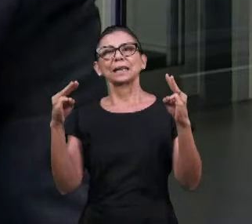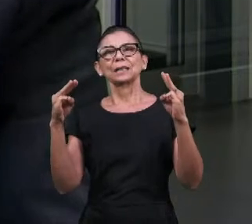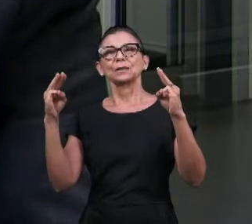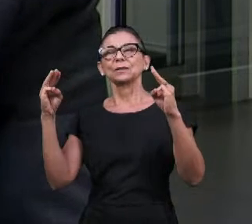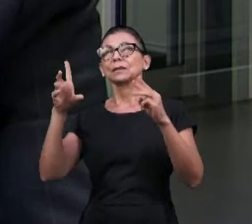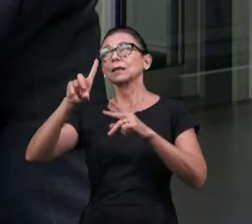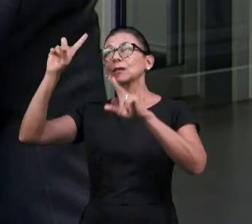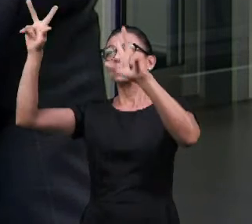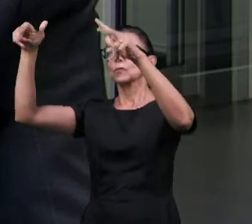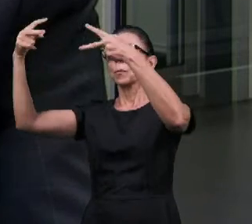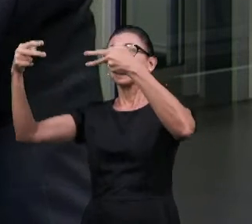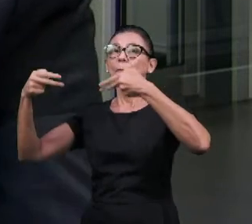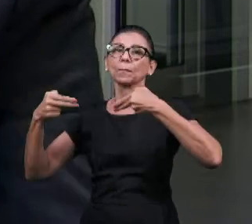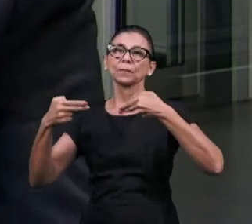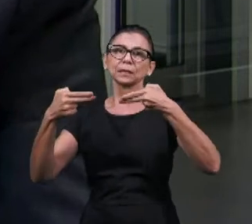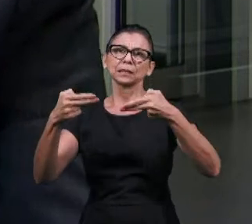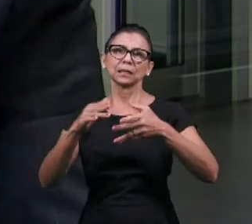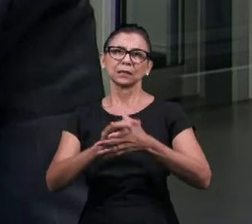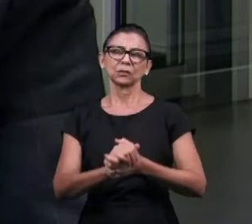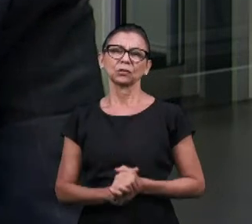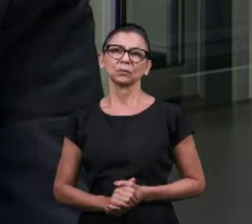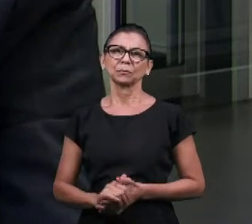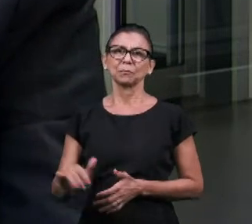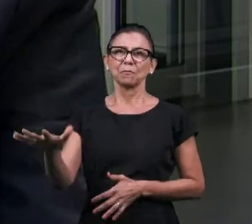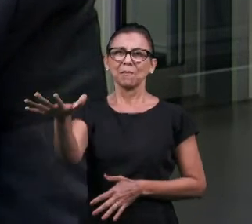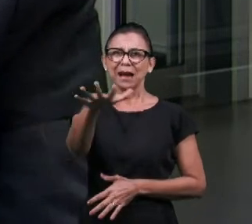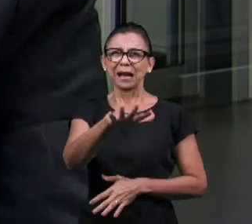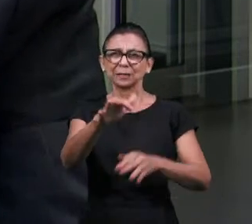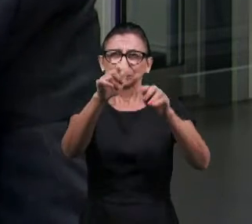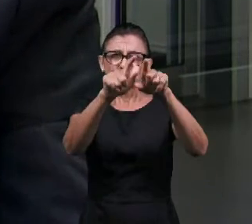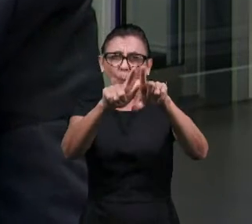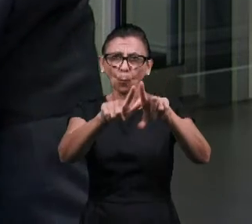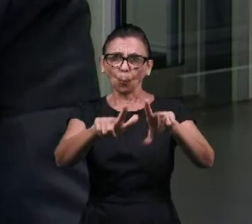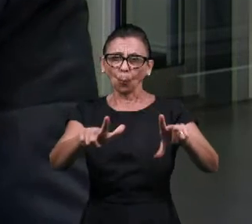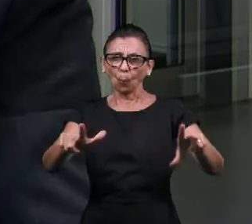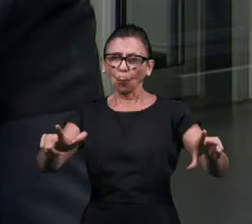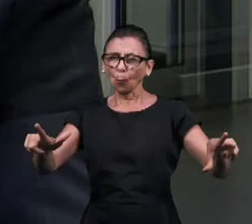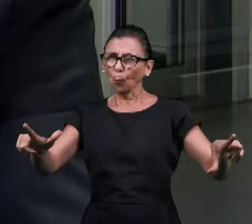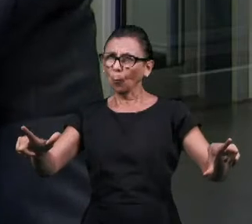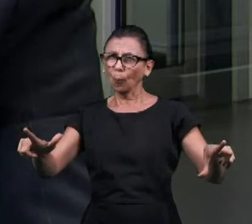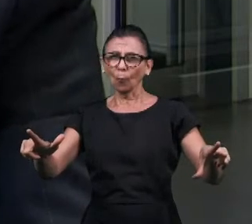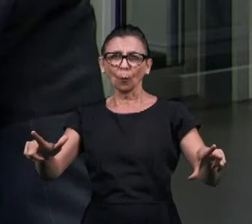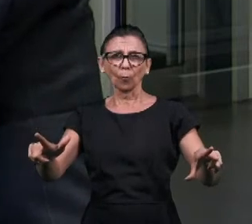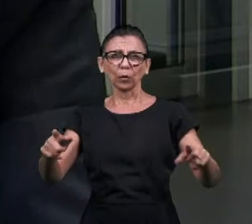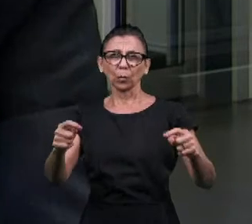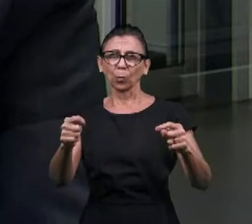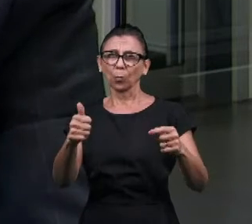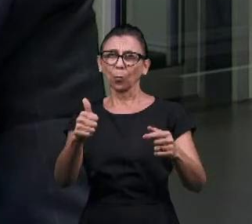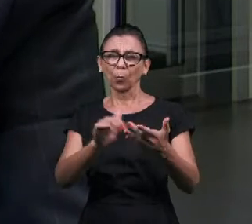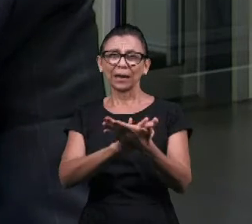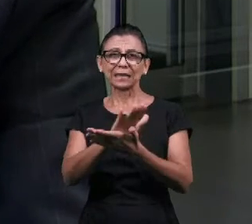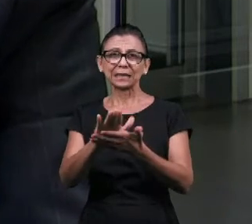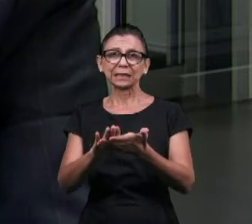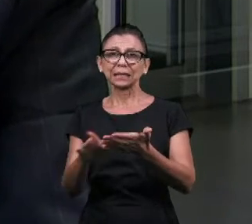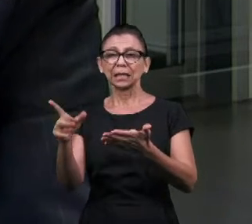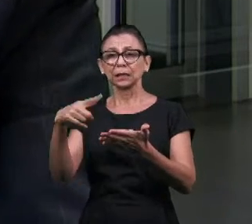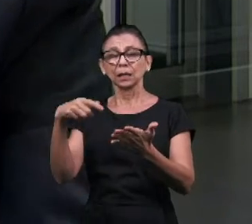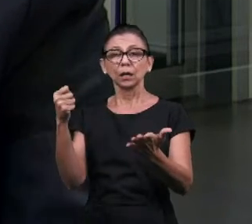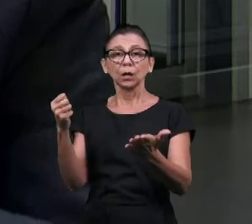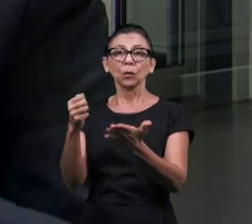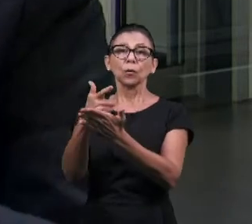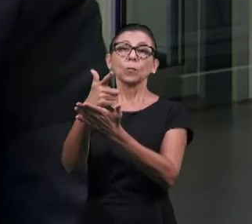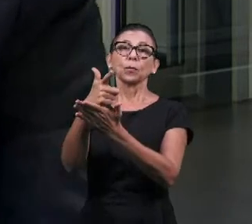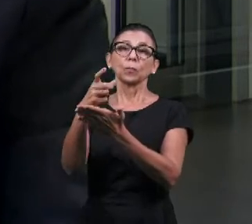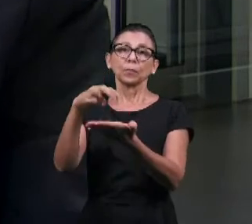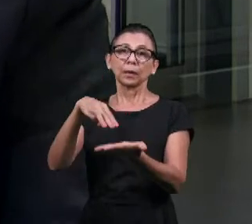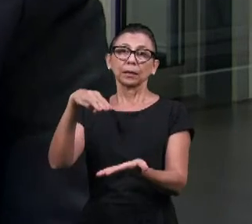com o Manaim. Era uma área selvagem, em volta não tinha quase nada, compramos o Manaim